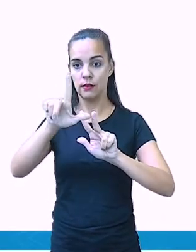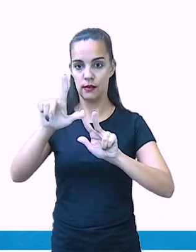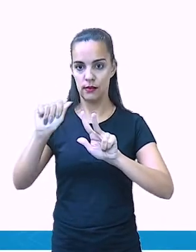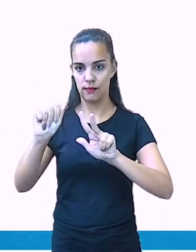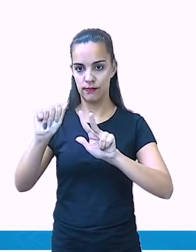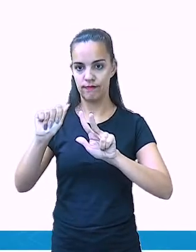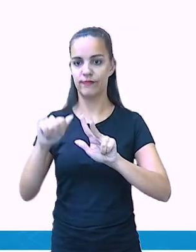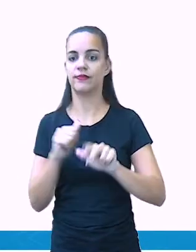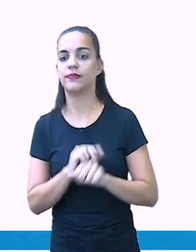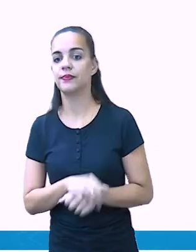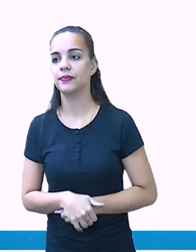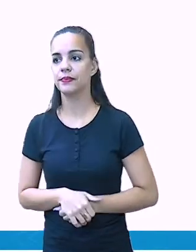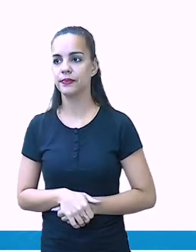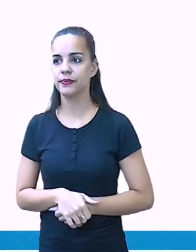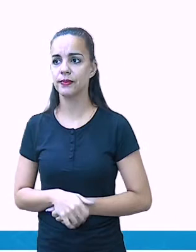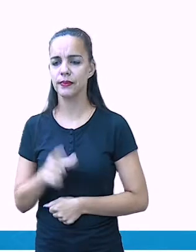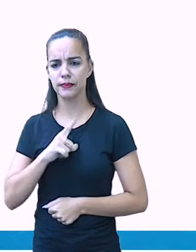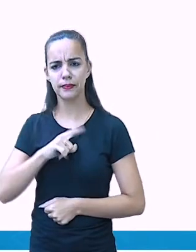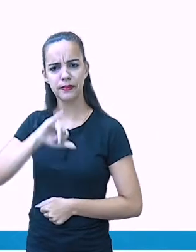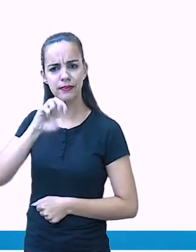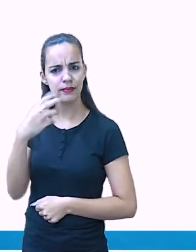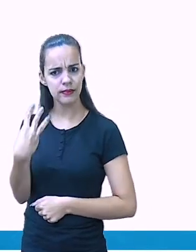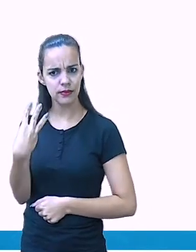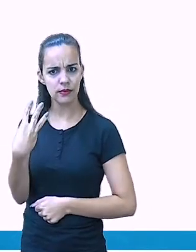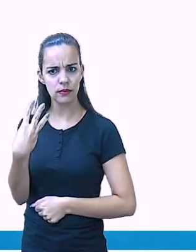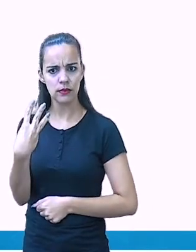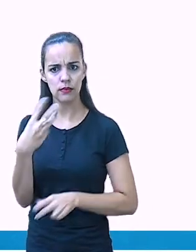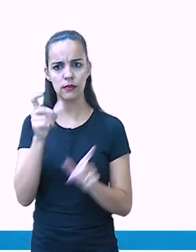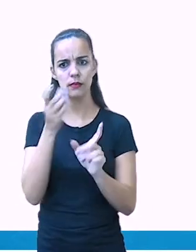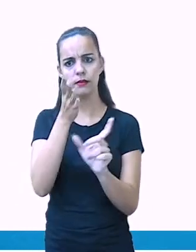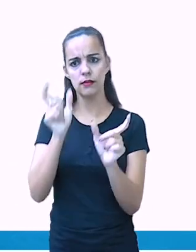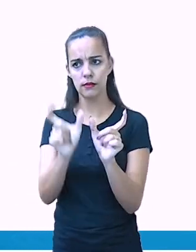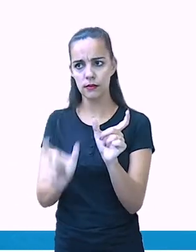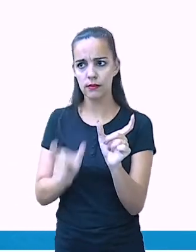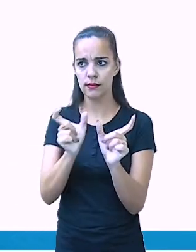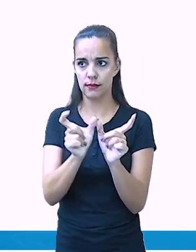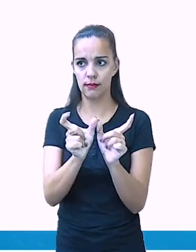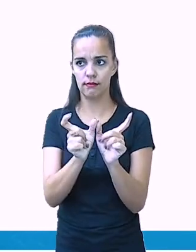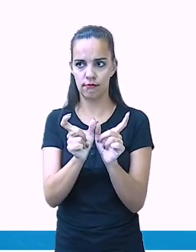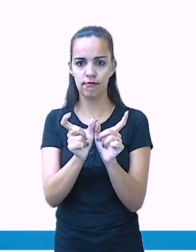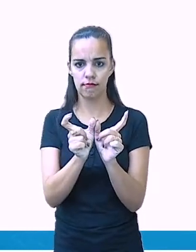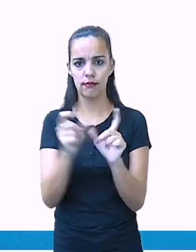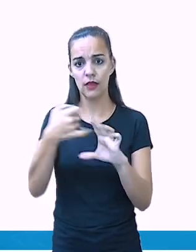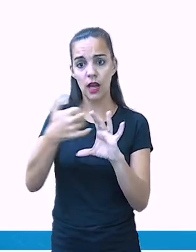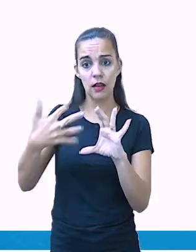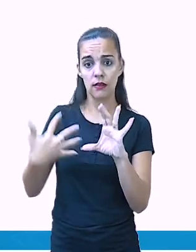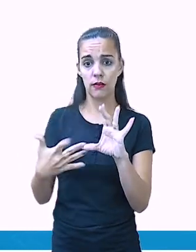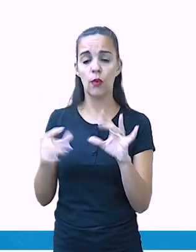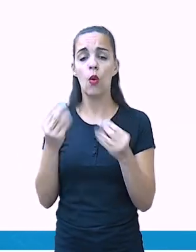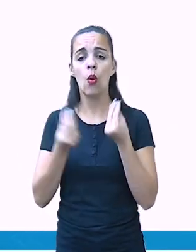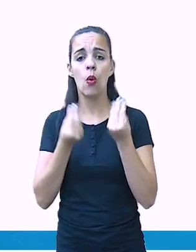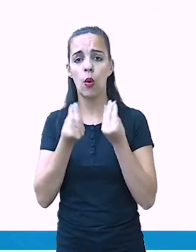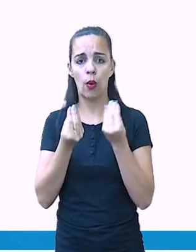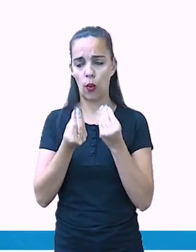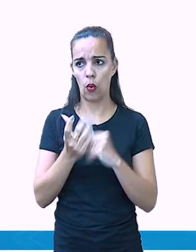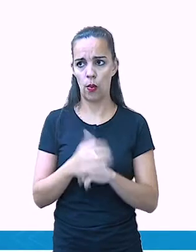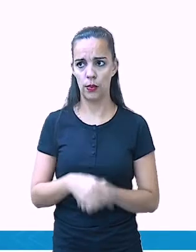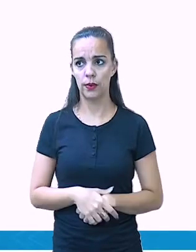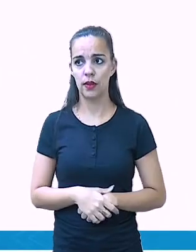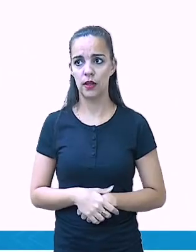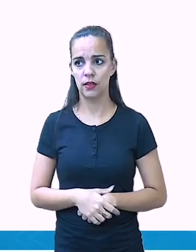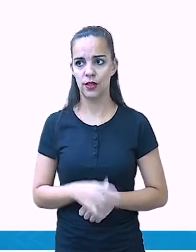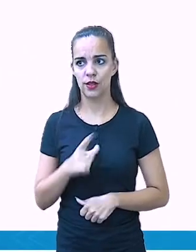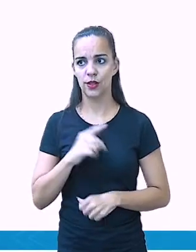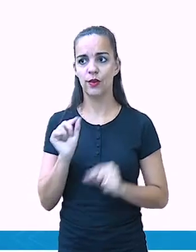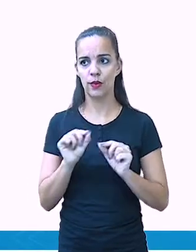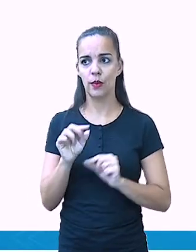Então, nós temos 3 sílabas. Professora, então agora como eu vou classificar essa palavra que tem 3 sílabas?